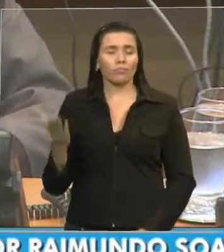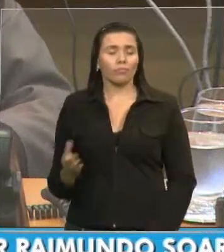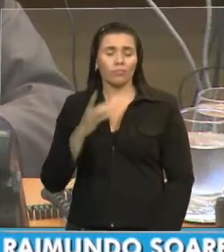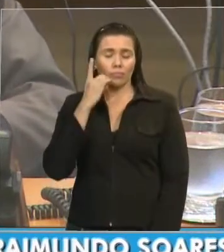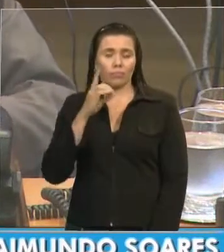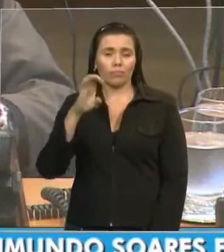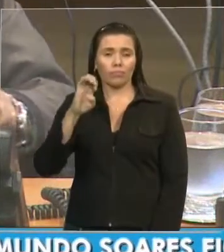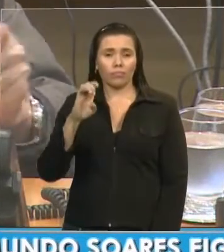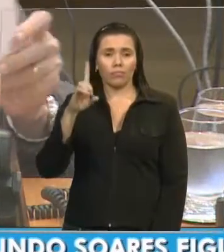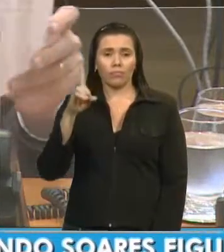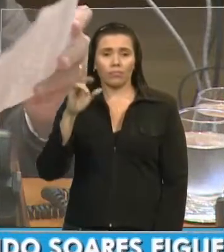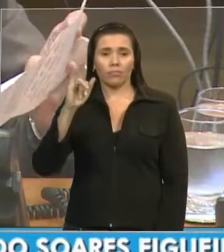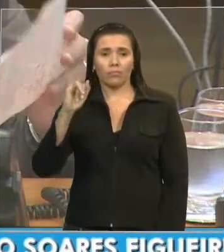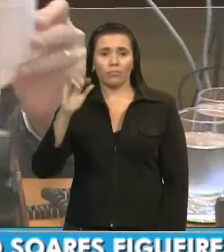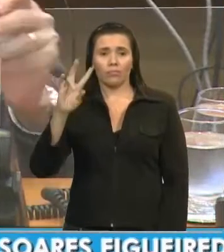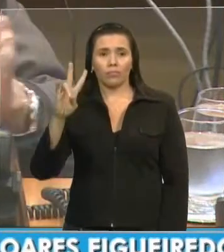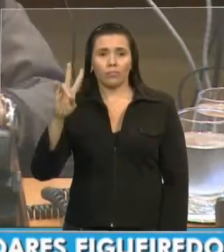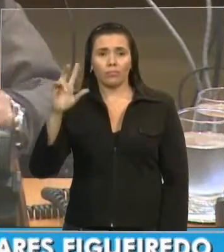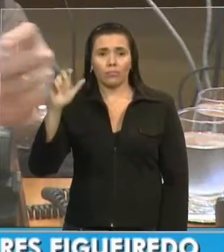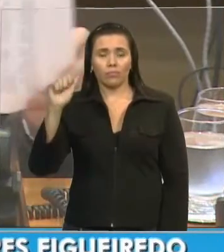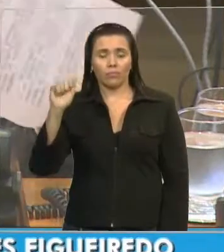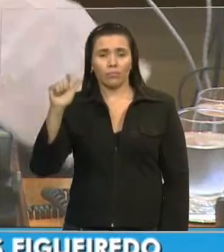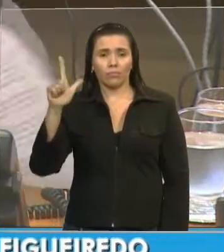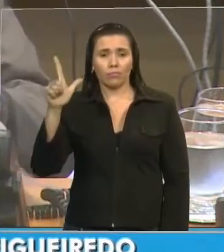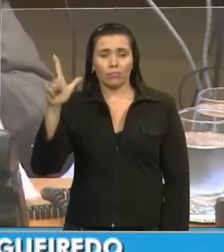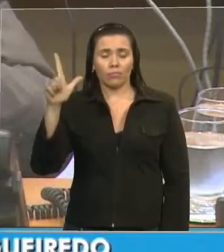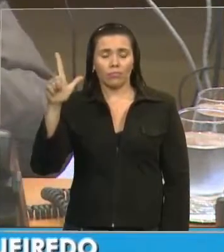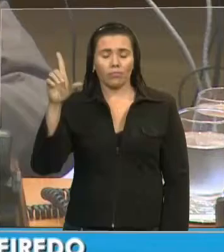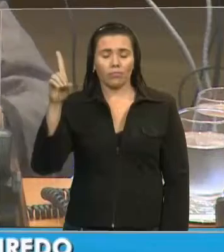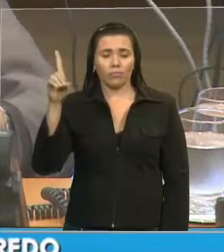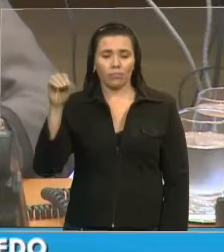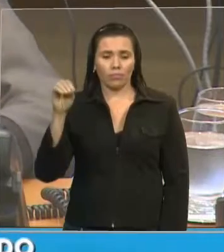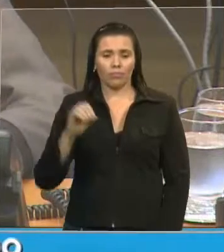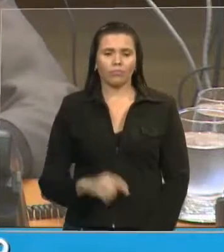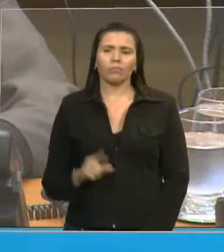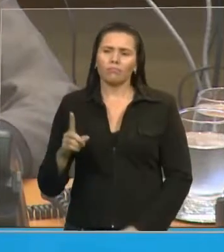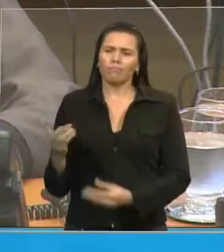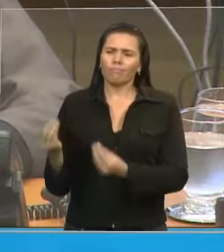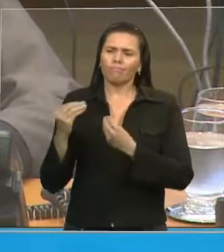Edivaldo Holanda, pela honra que me concedem.